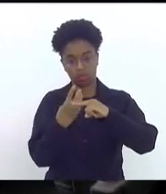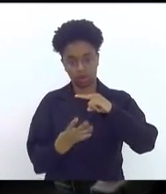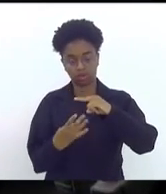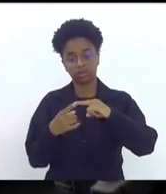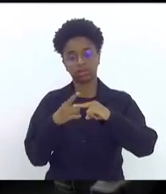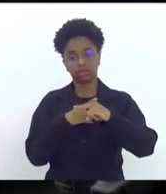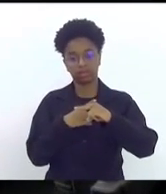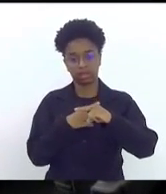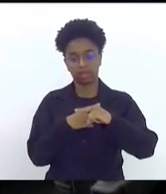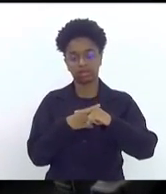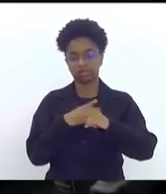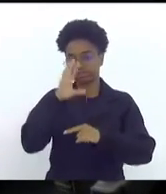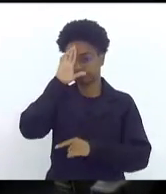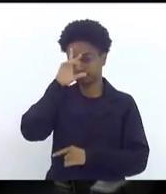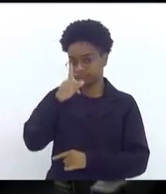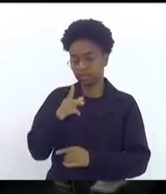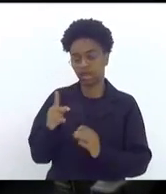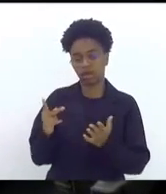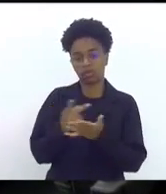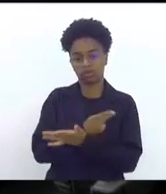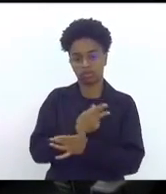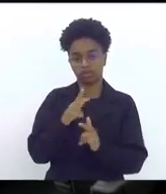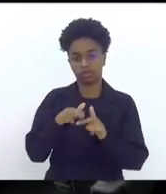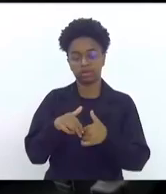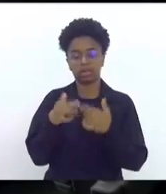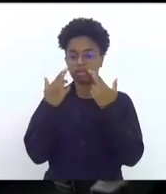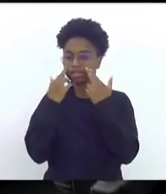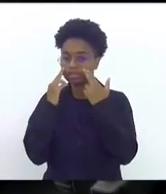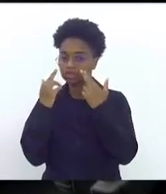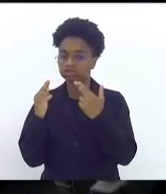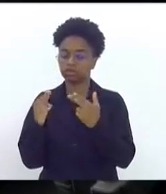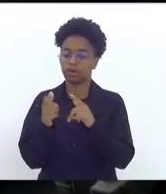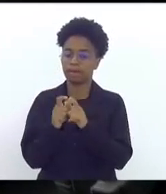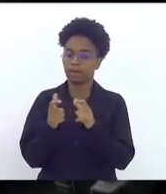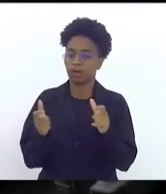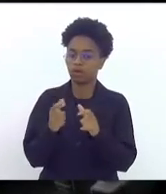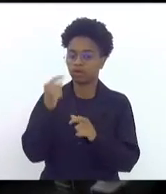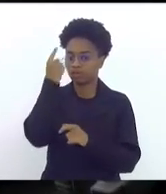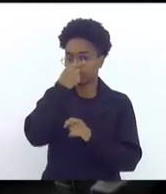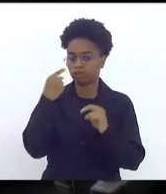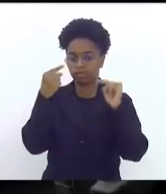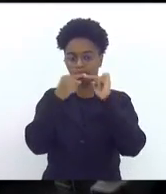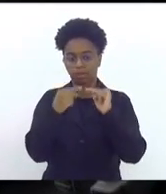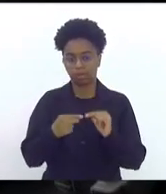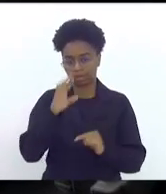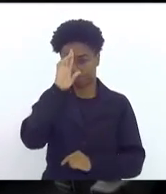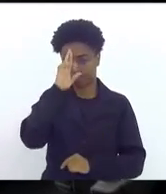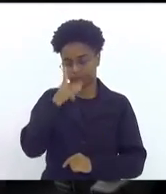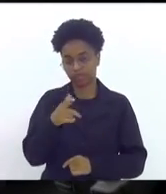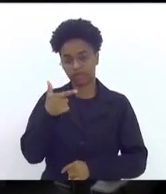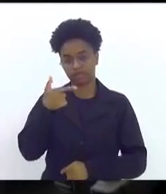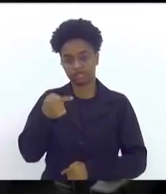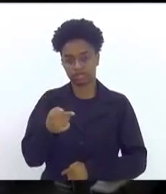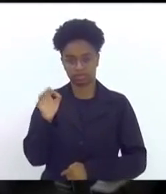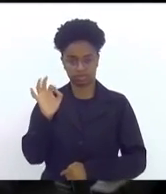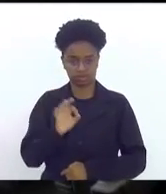uma contribuição dos erros decorrentes de testemunhos, na sua maioria, de identificação. 27% dos